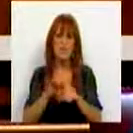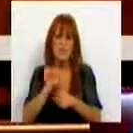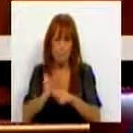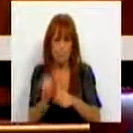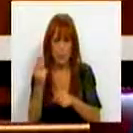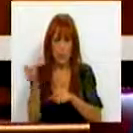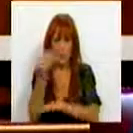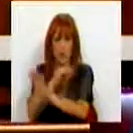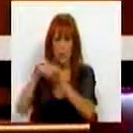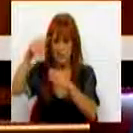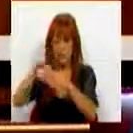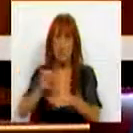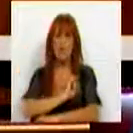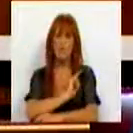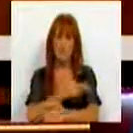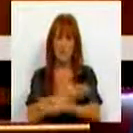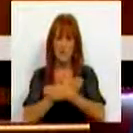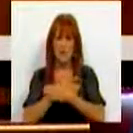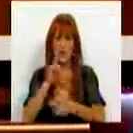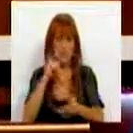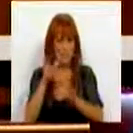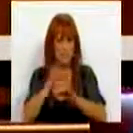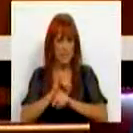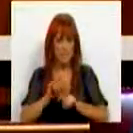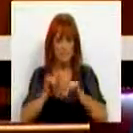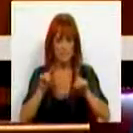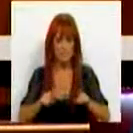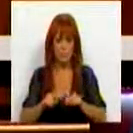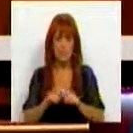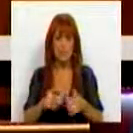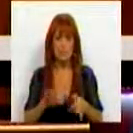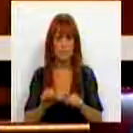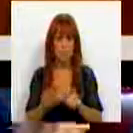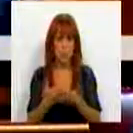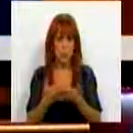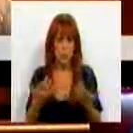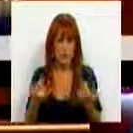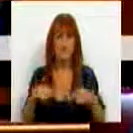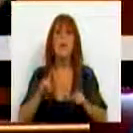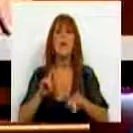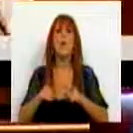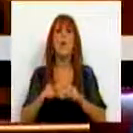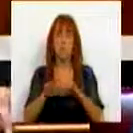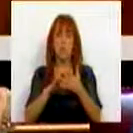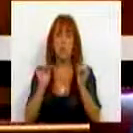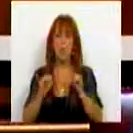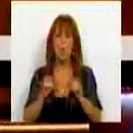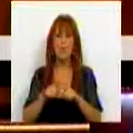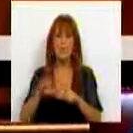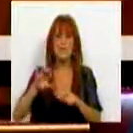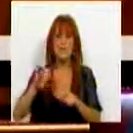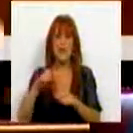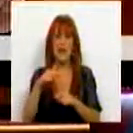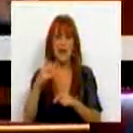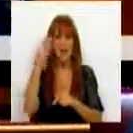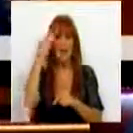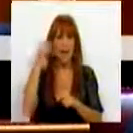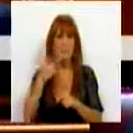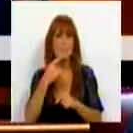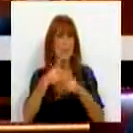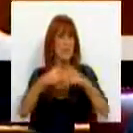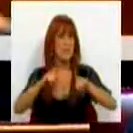da União Europeia, dá-nos força e protege-nos mais no quadro negocial. Mas aquilo que este acordo CETA prevê,